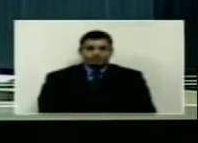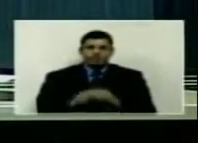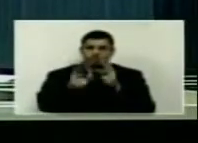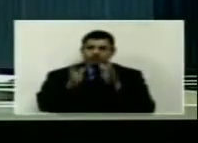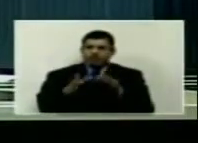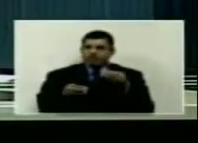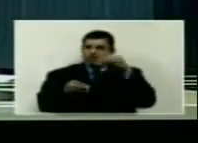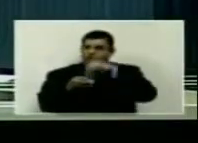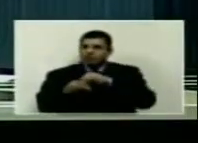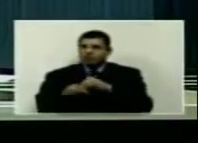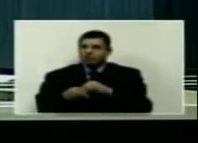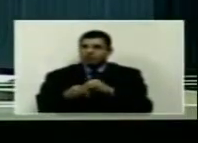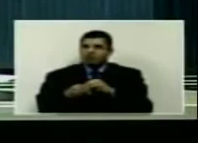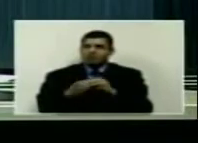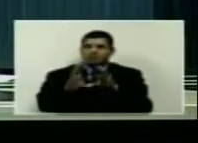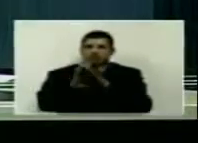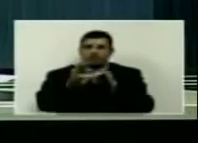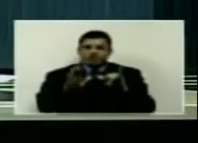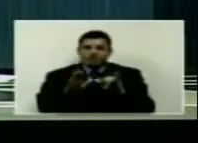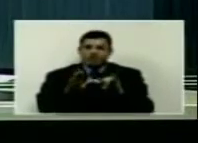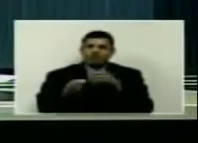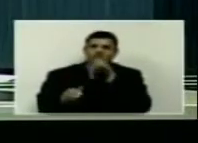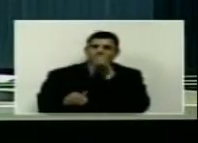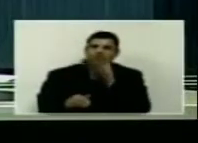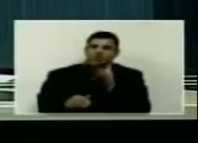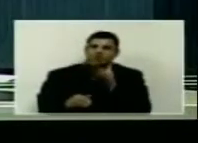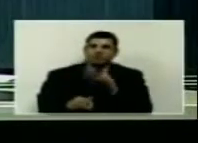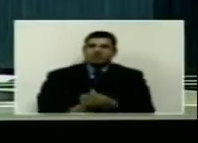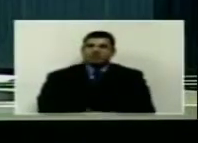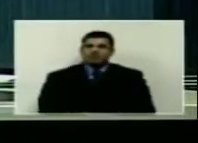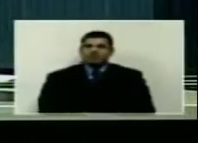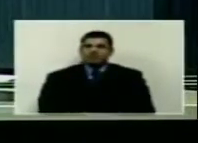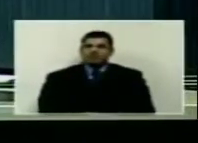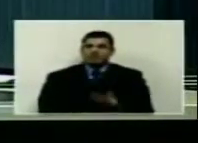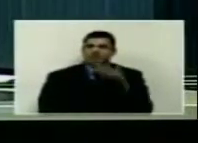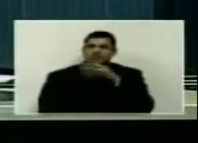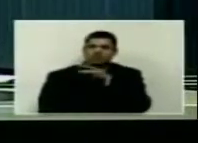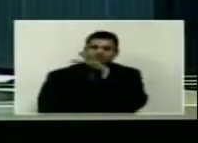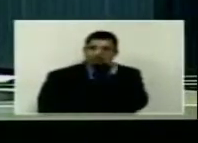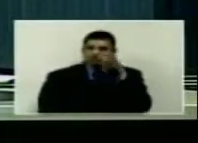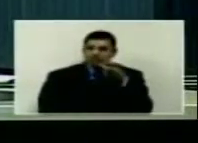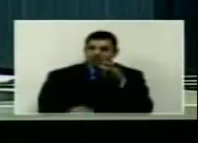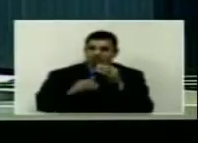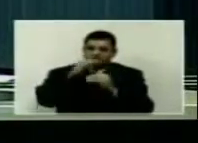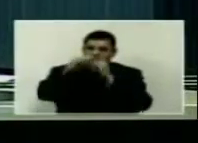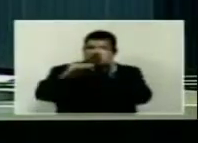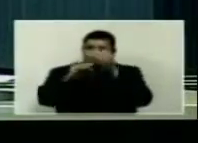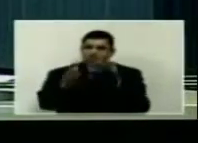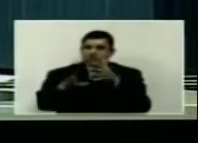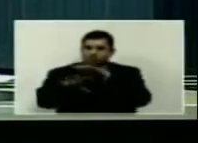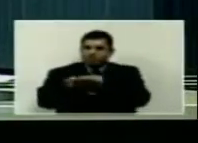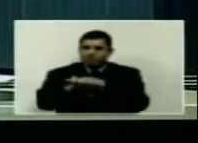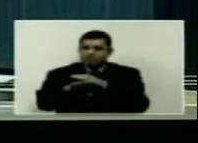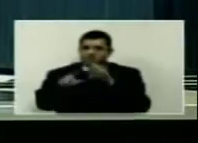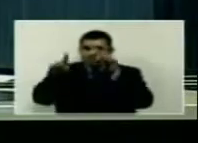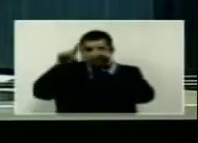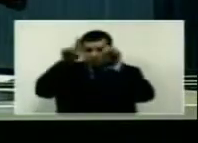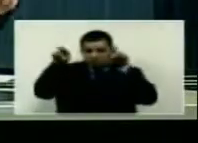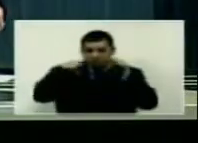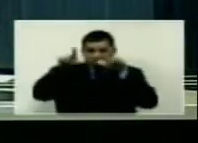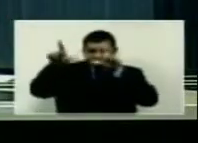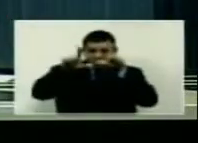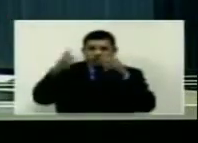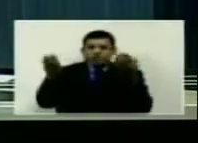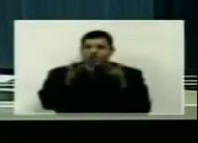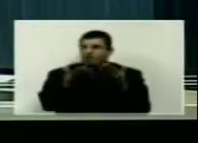Já incluíram os tablets na lei do bem, estão ameaçando em processo de inclusão dos televisores